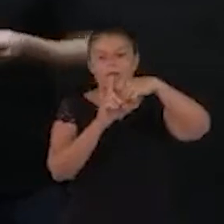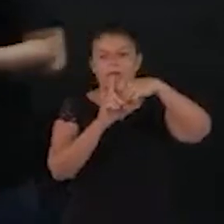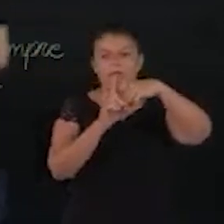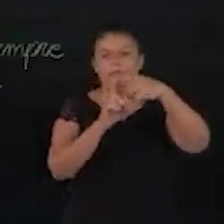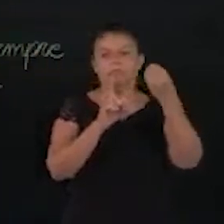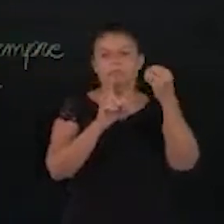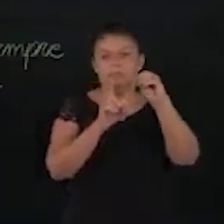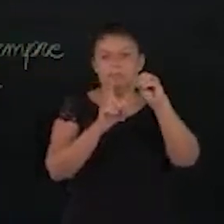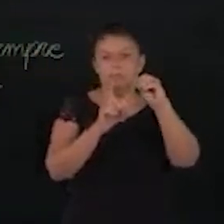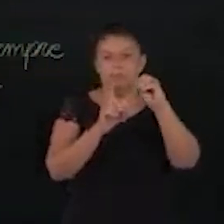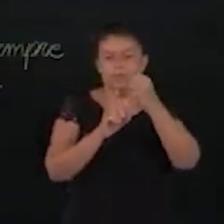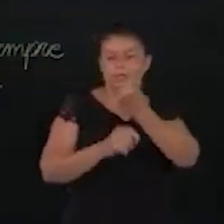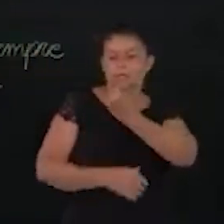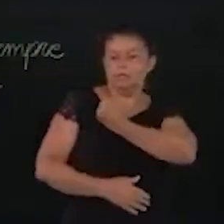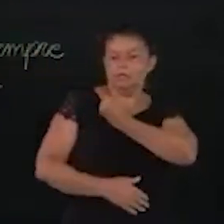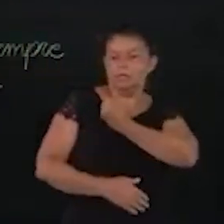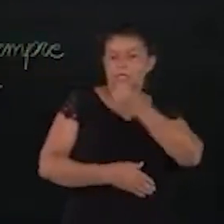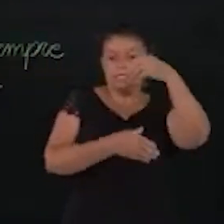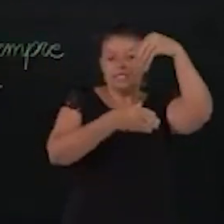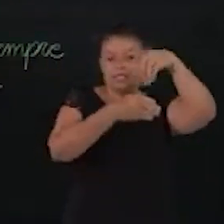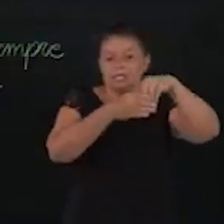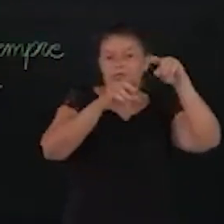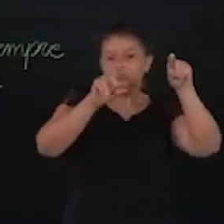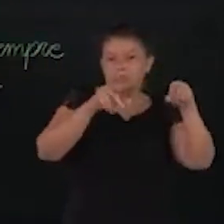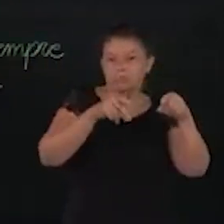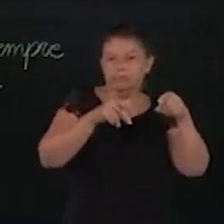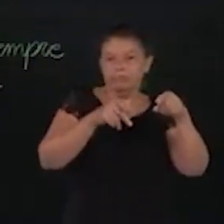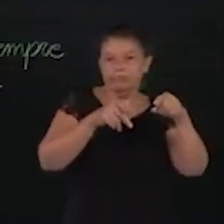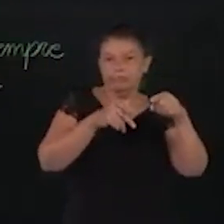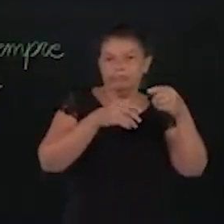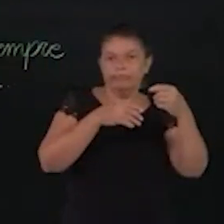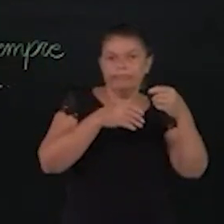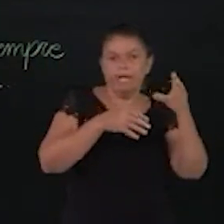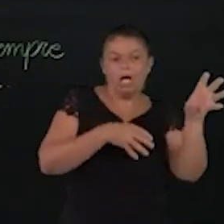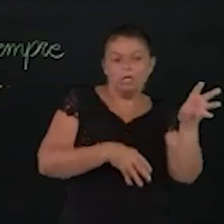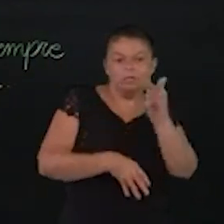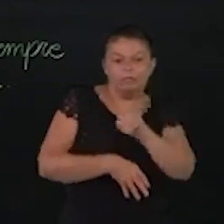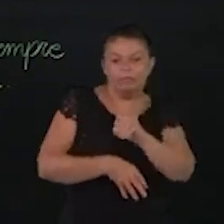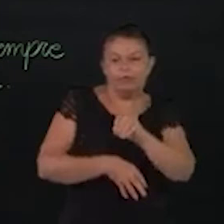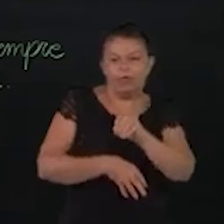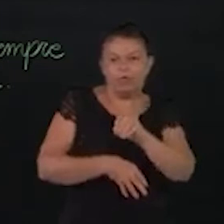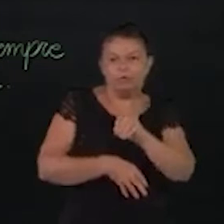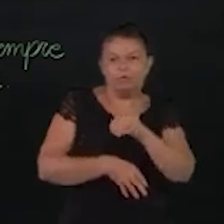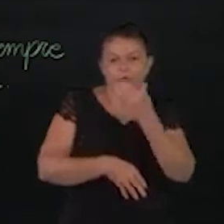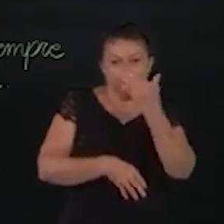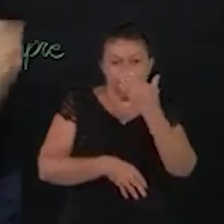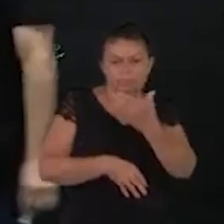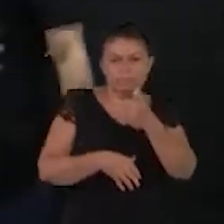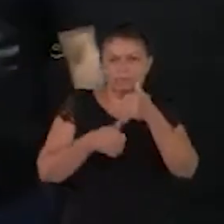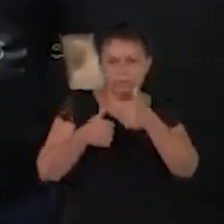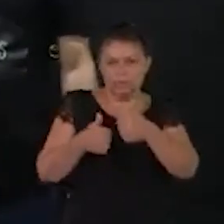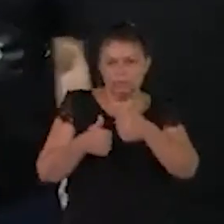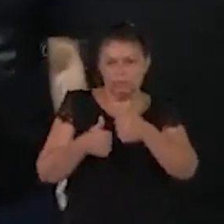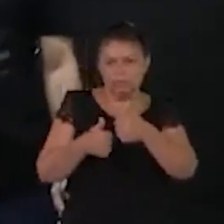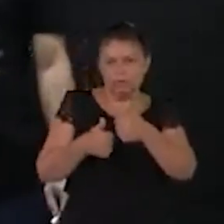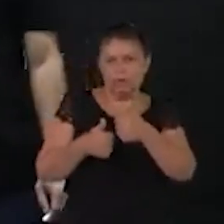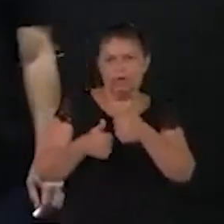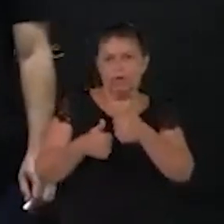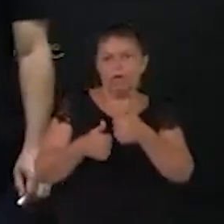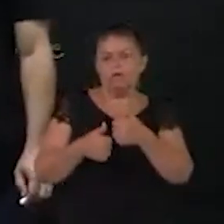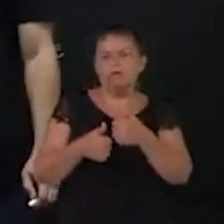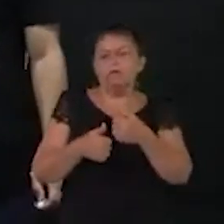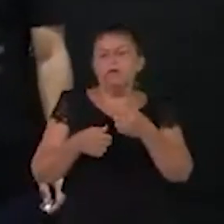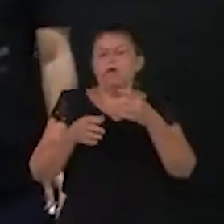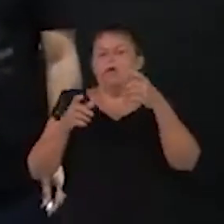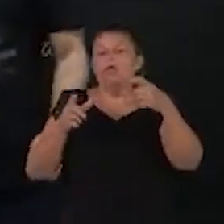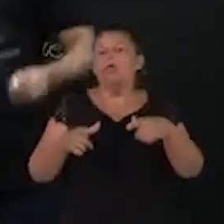adição, o valor que estiver aqui dentro se repete fora. E aí nós chegamos aonde? Em menos